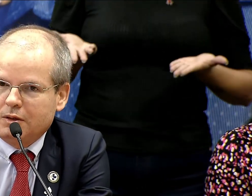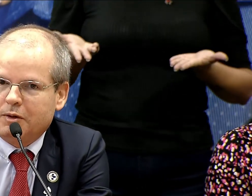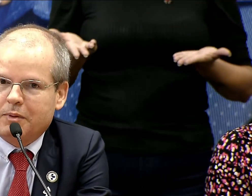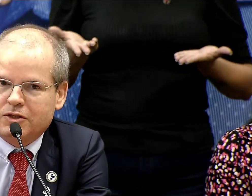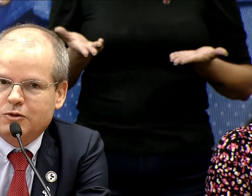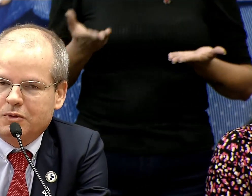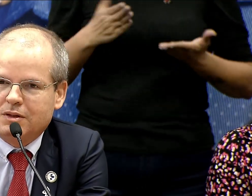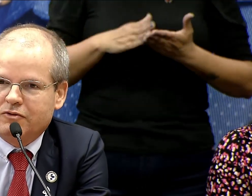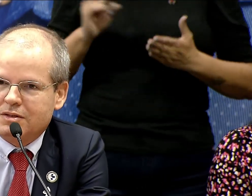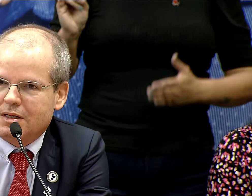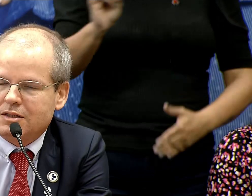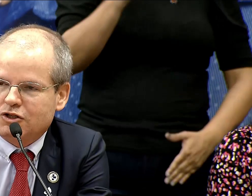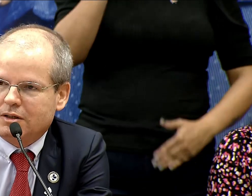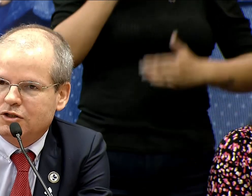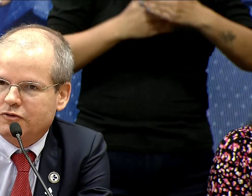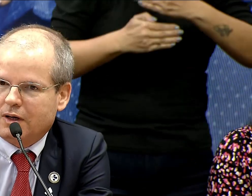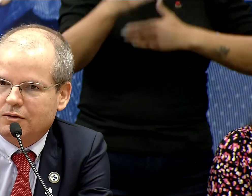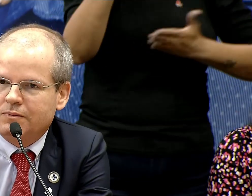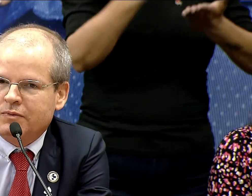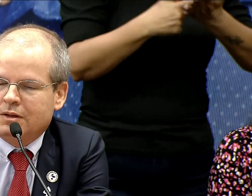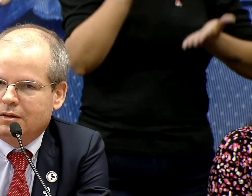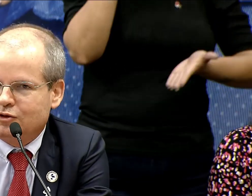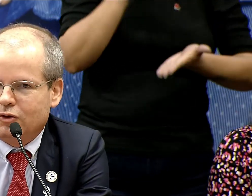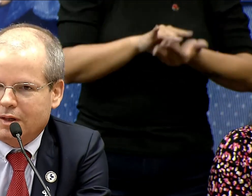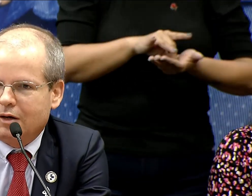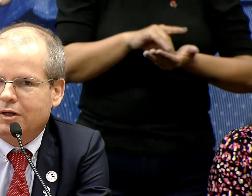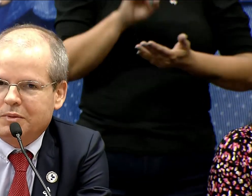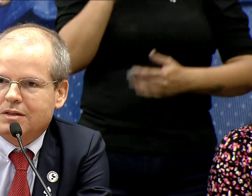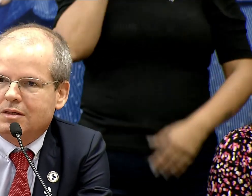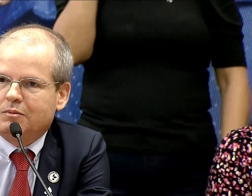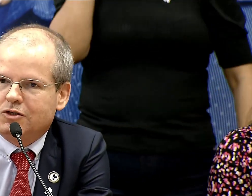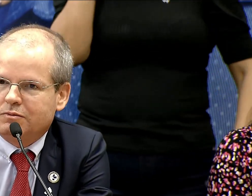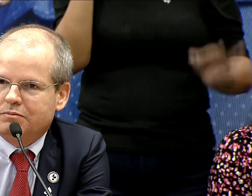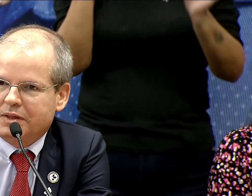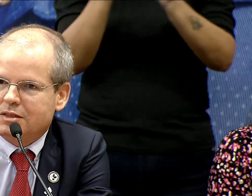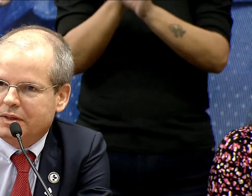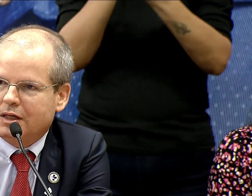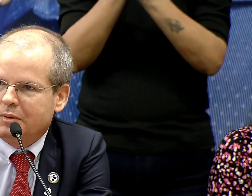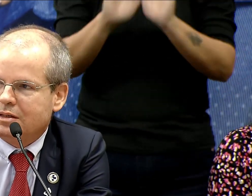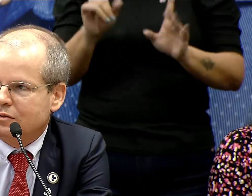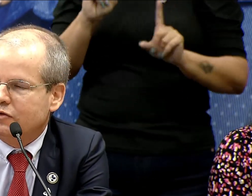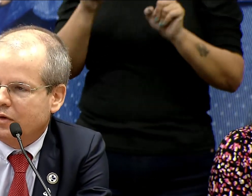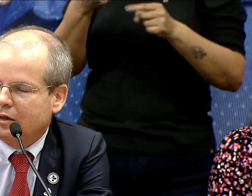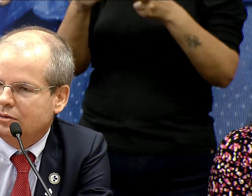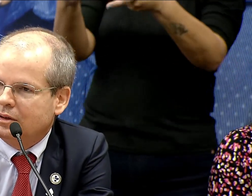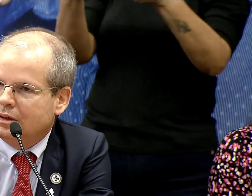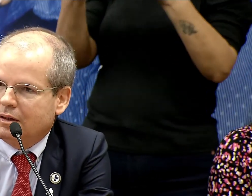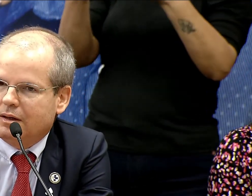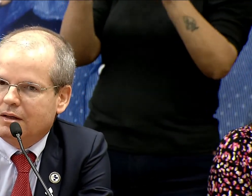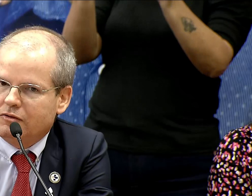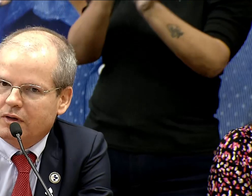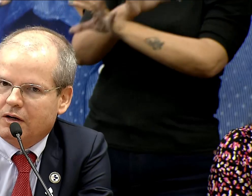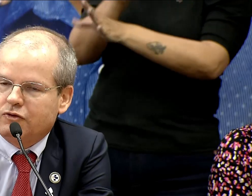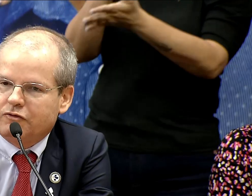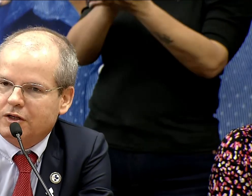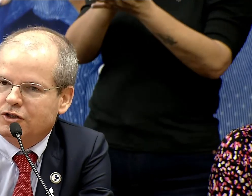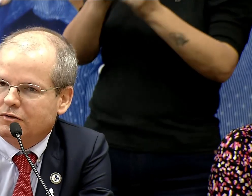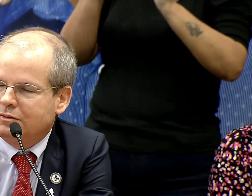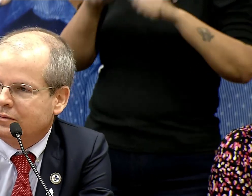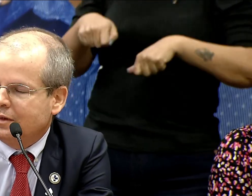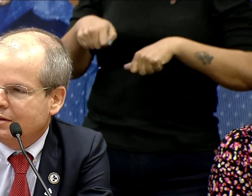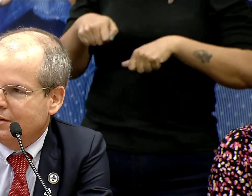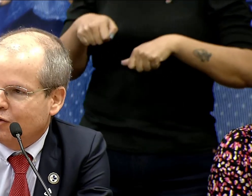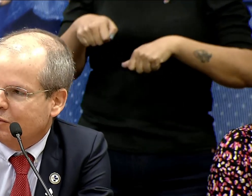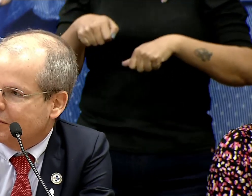é um momento ímpar para a gente poder avançar essa agenda e, de fato, não sonhar com a eliminação, mas perceber que a eliminação, de fato, é viável, é